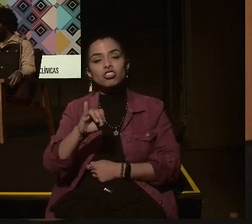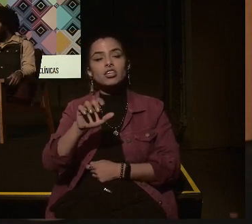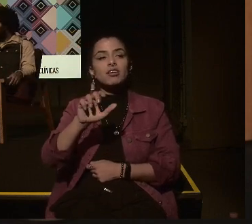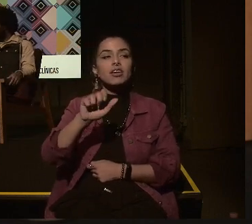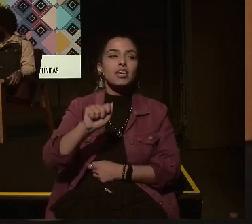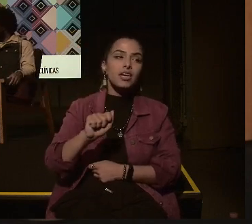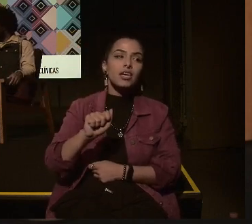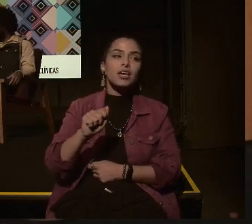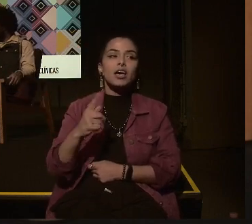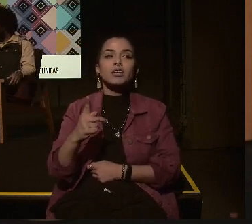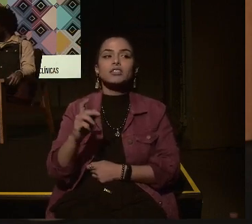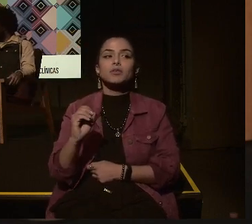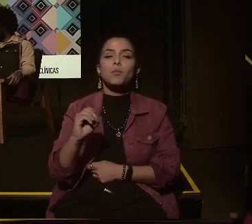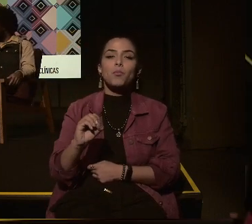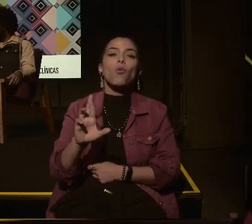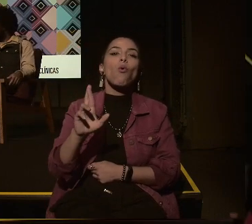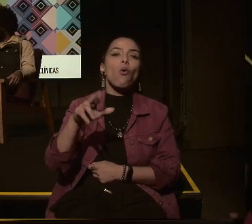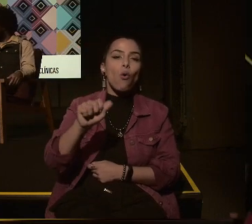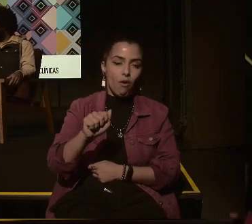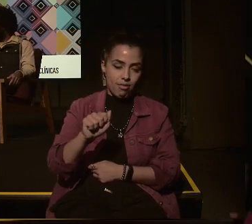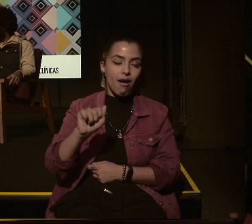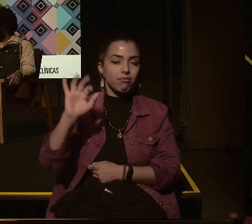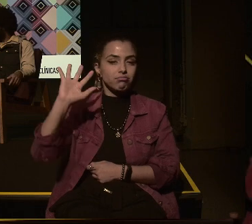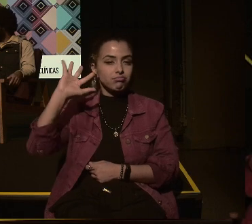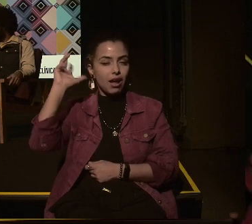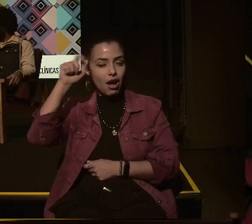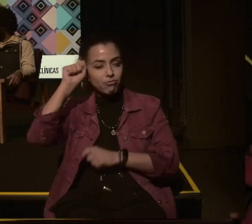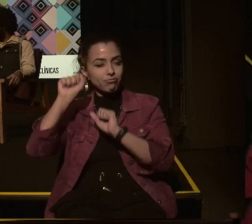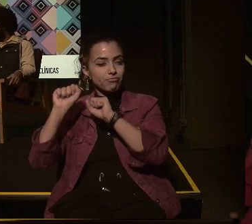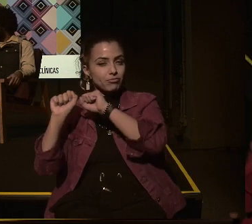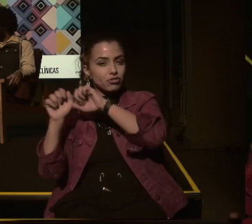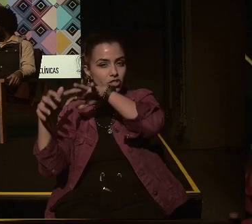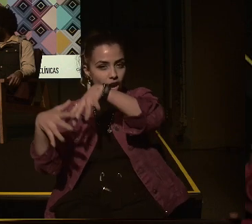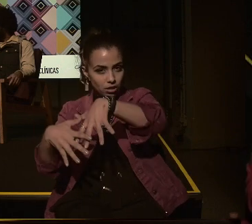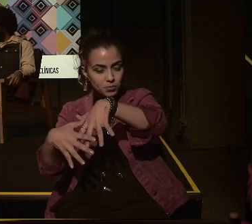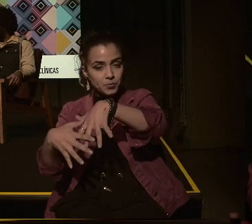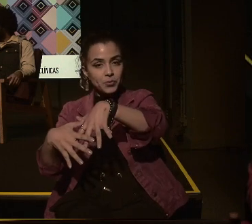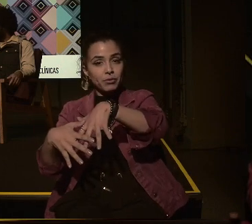é uma das casas que compreendeu,